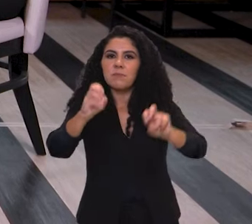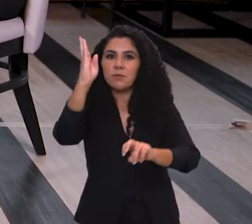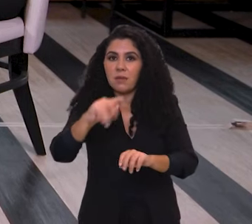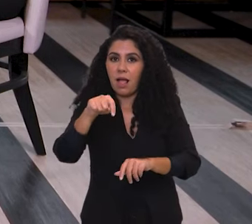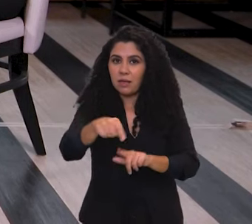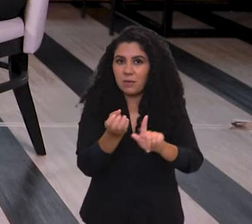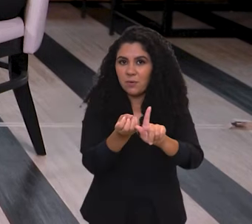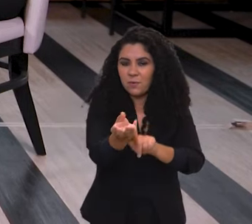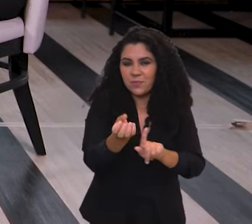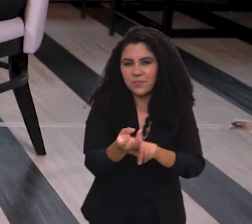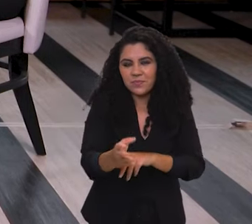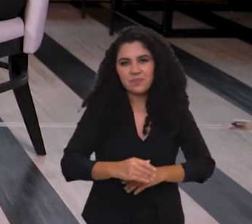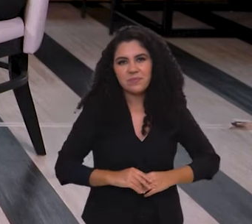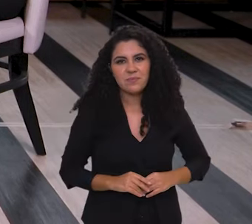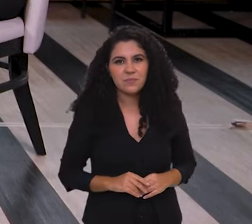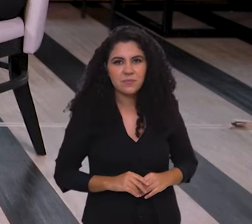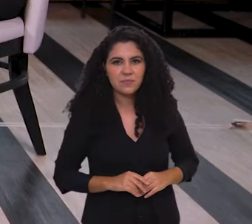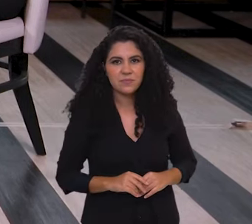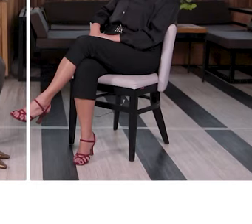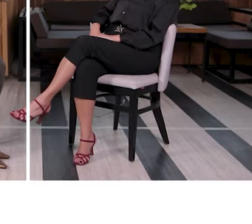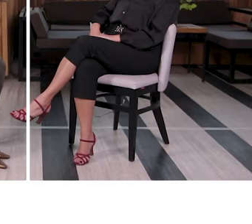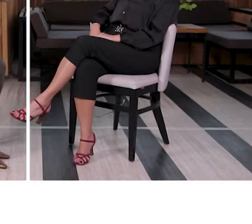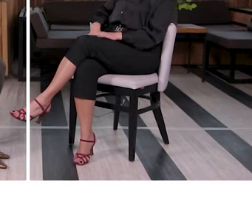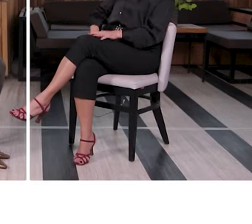e o Brasil continua em pauta aqui no canal GOV.